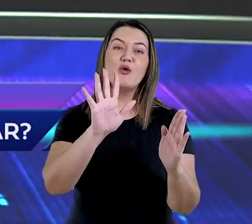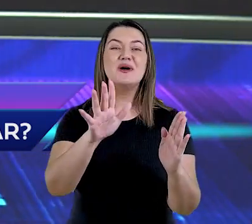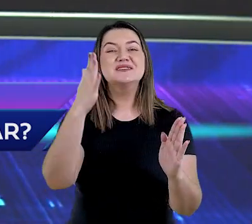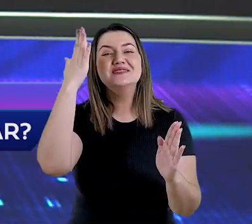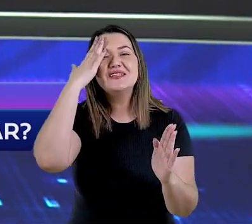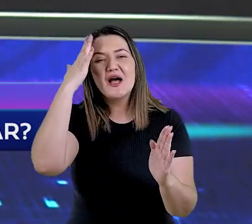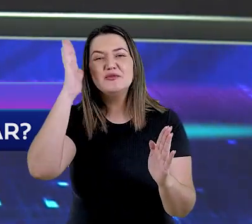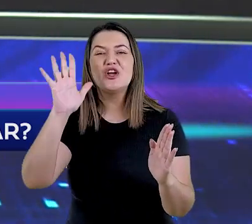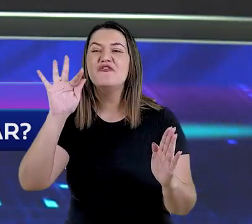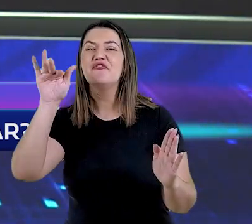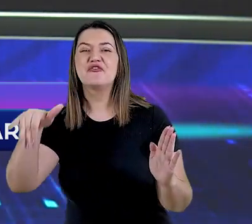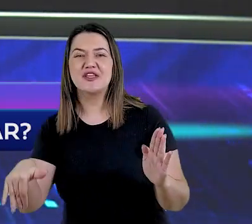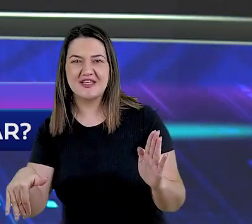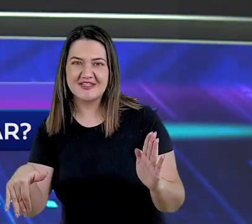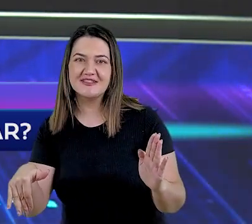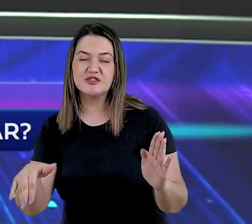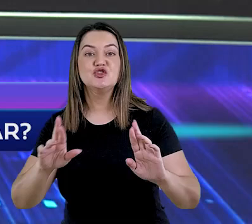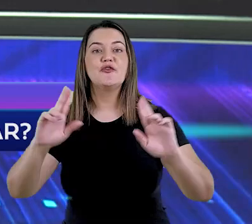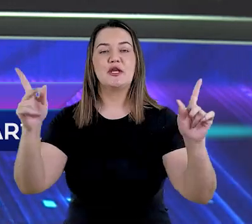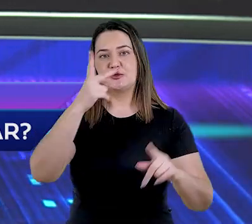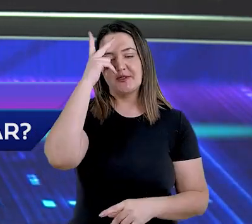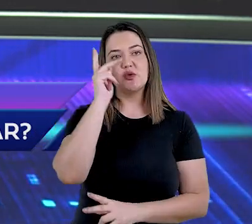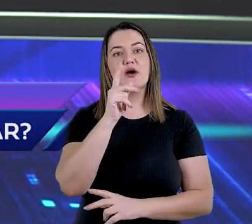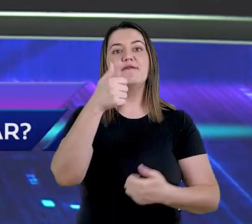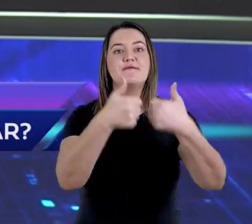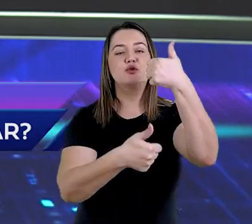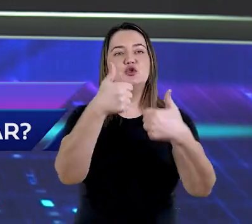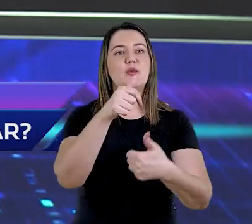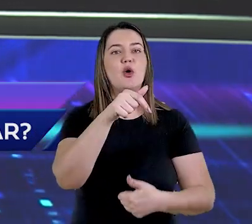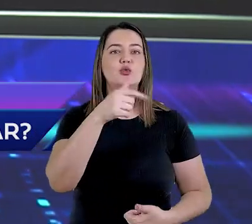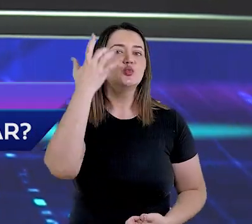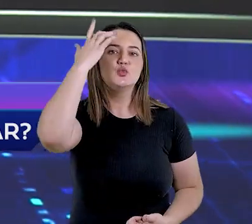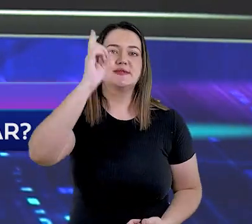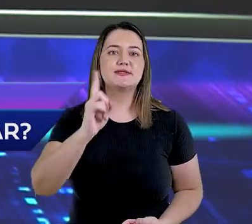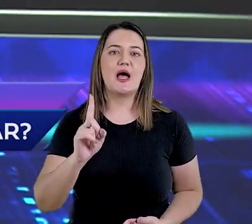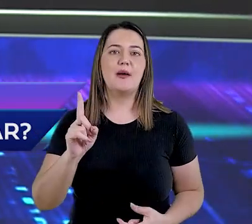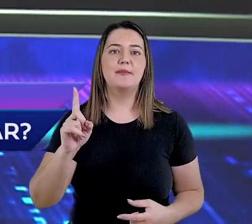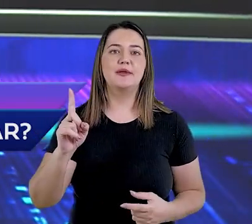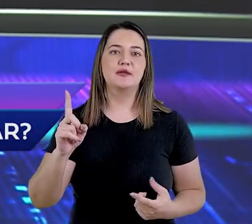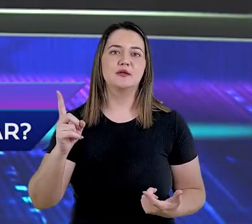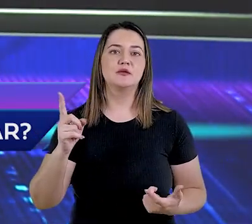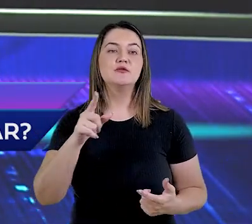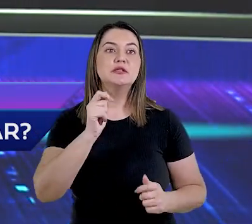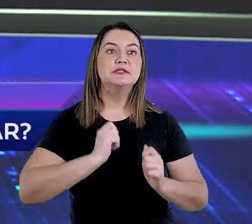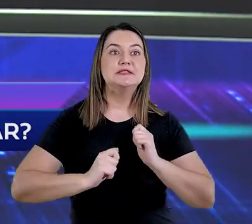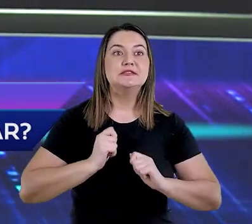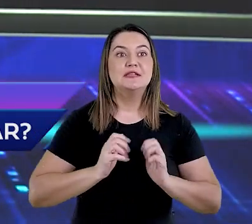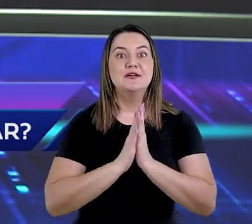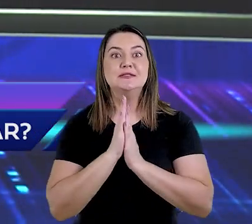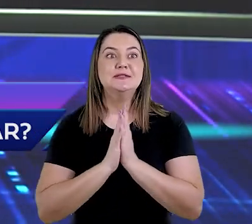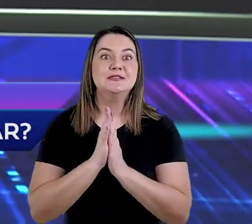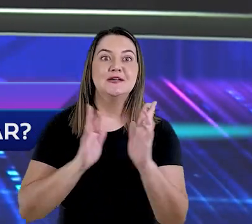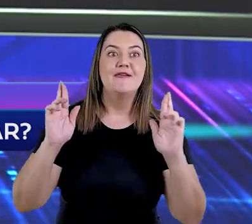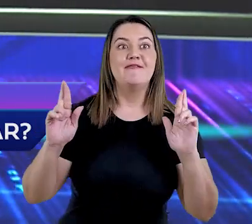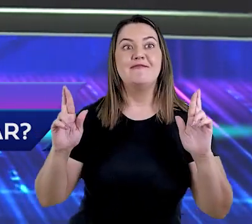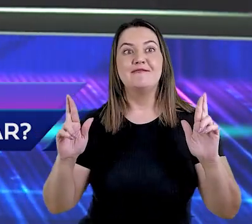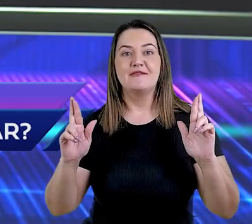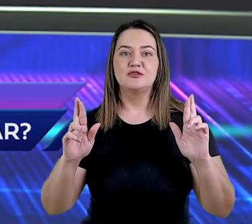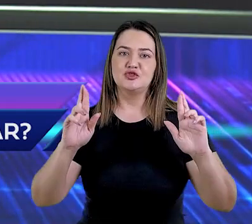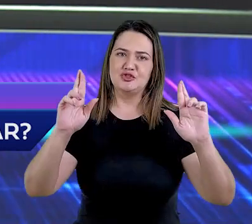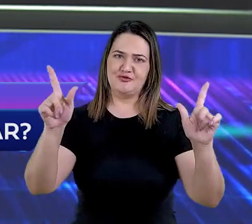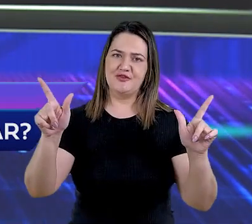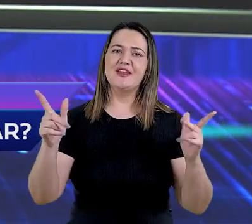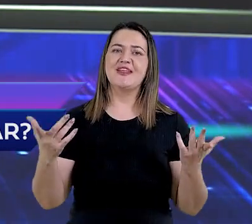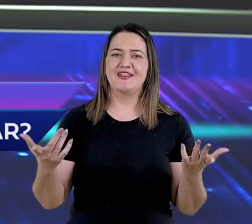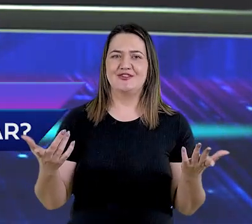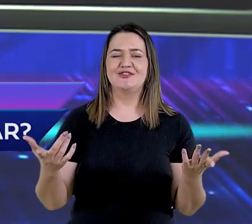mas você já sabe como vai ser o fim. E se o fim será a vitória do time que você está torcendo, você fica feliz. Na Bíblia,